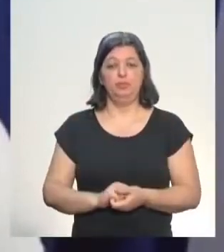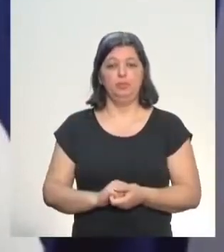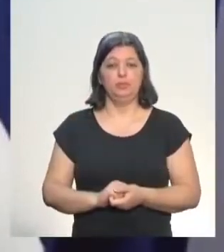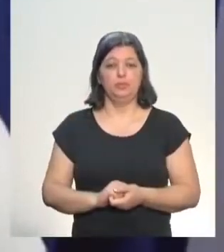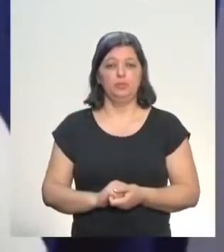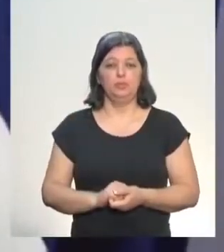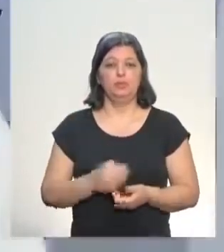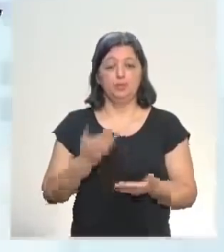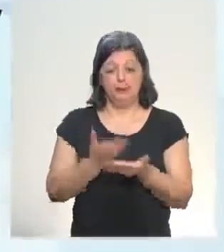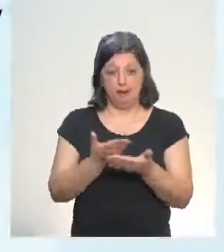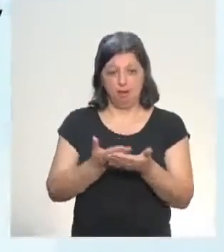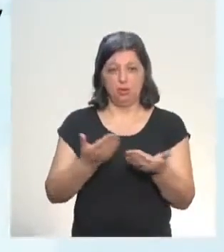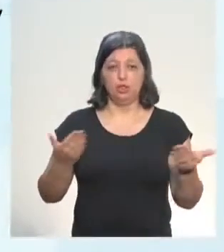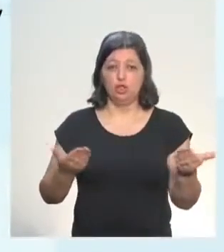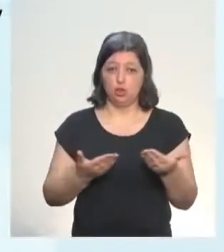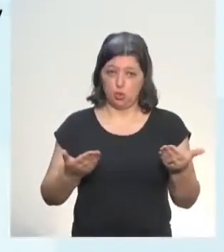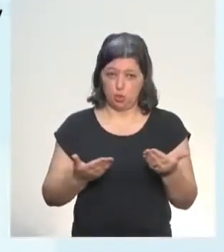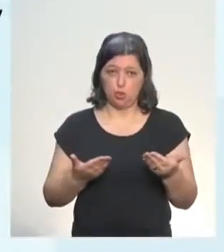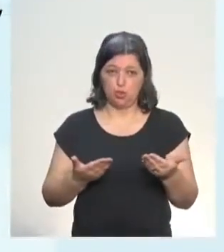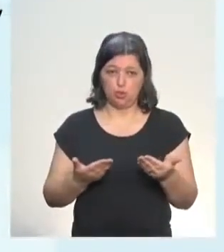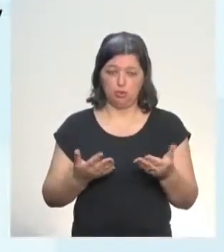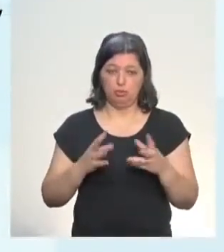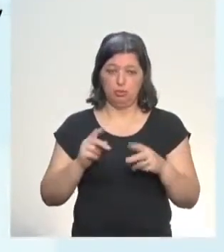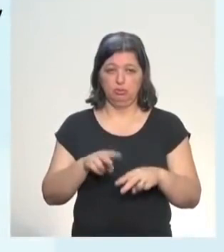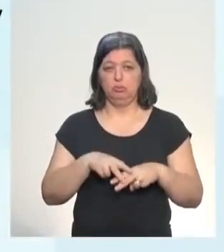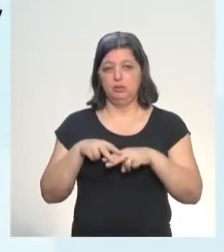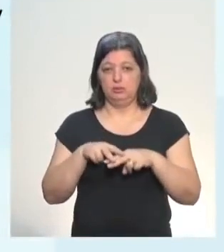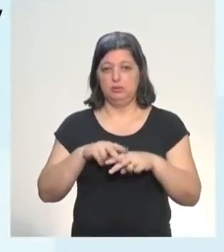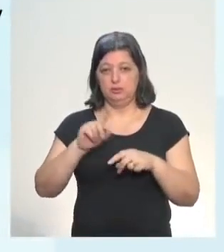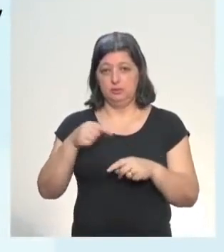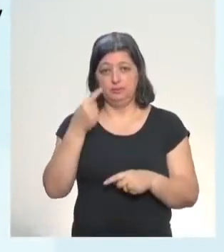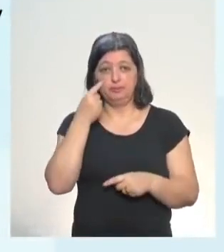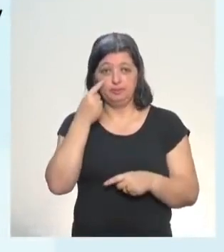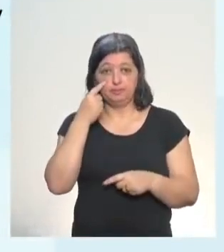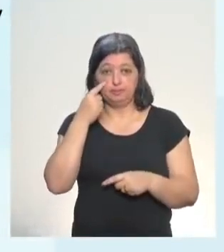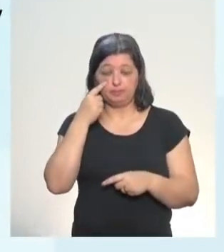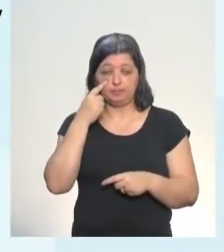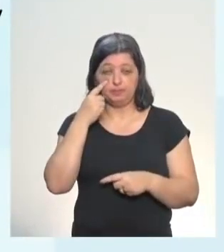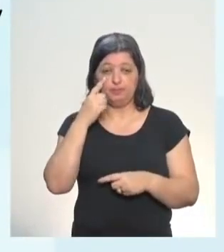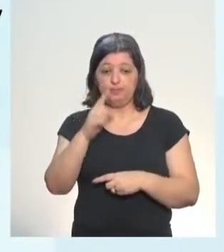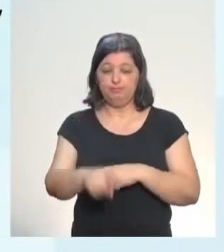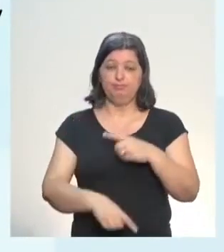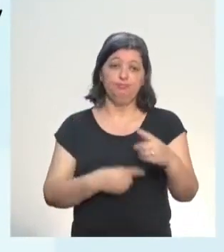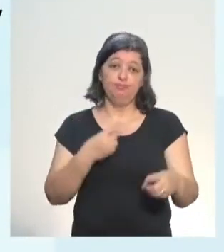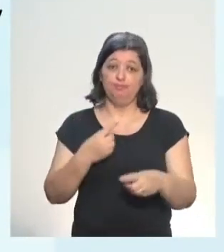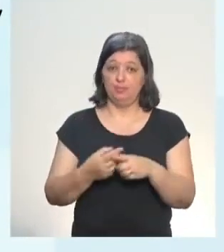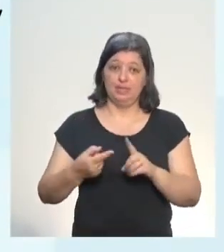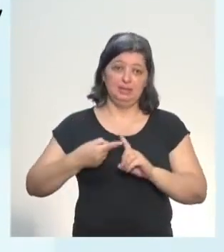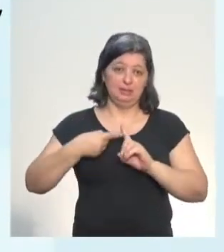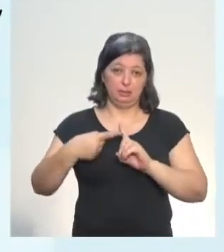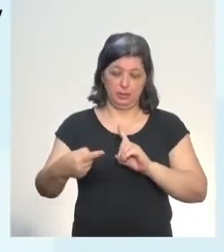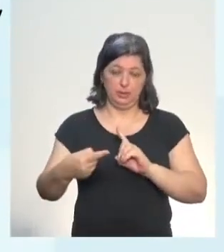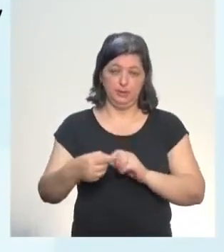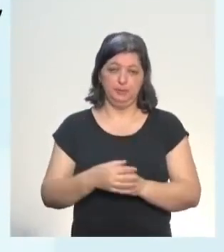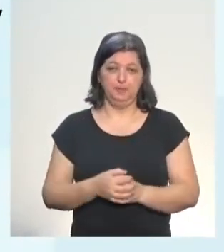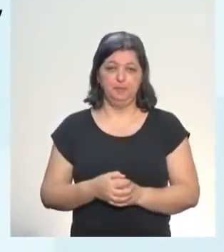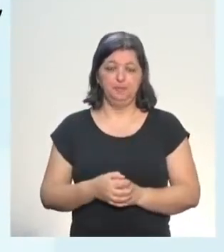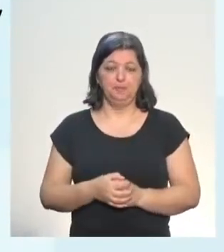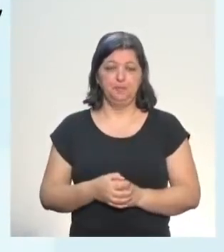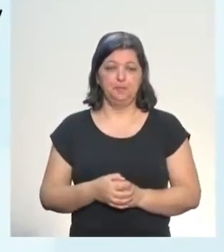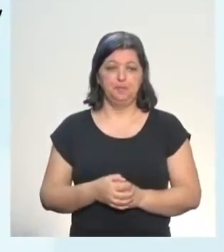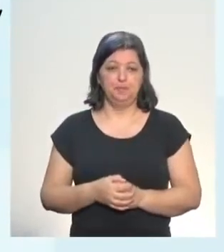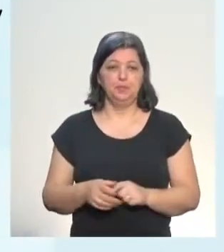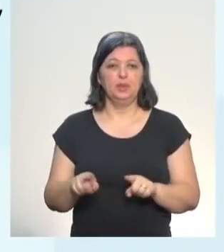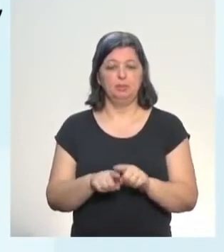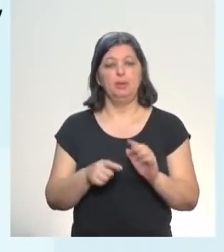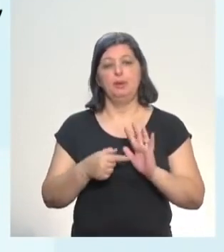usou na aula de hoje, para quem não pegou. E eu vejo vocês na próxima semana. Vai aparecer também para vocês o